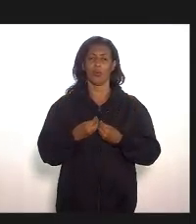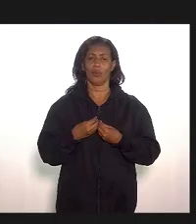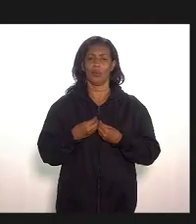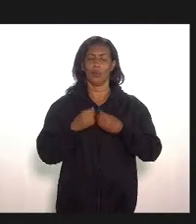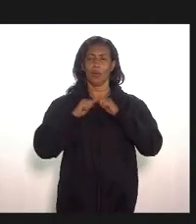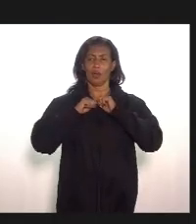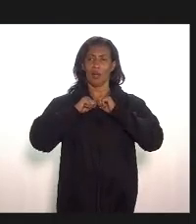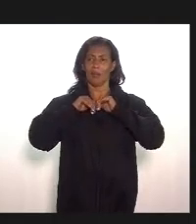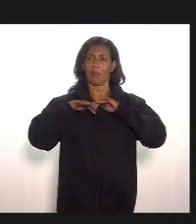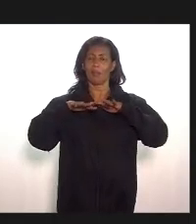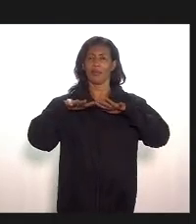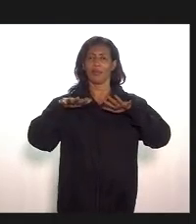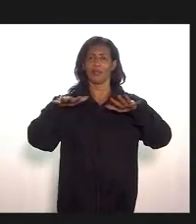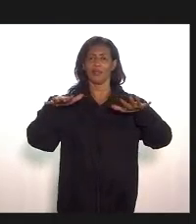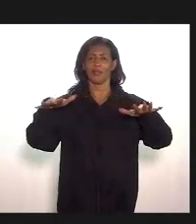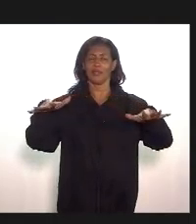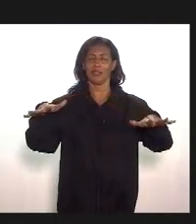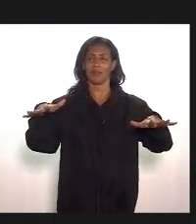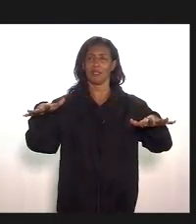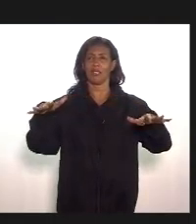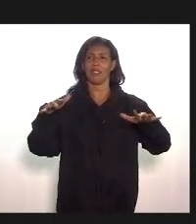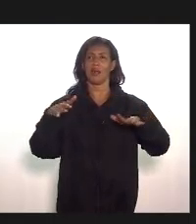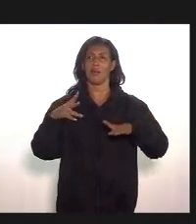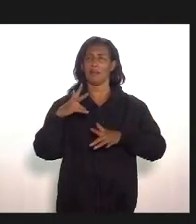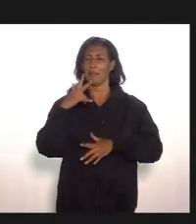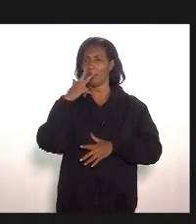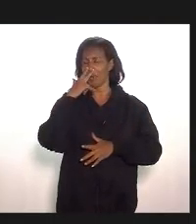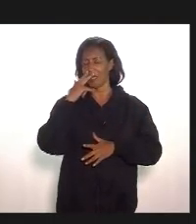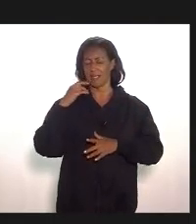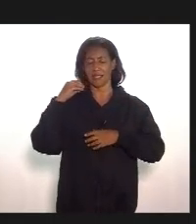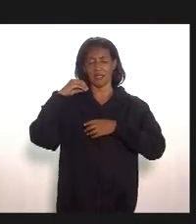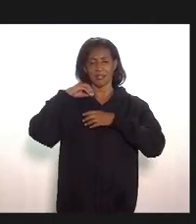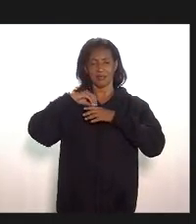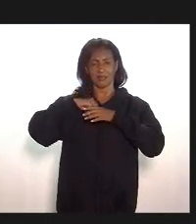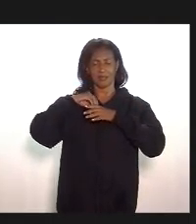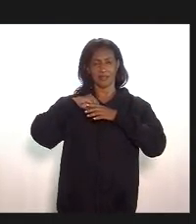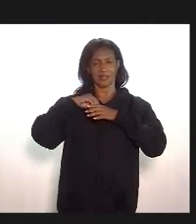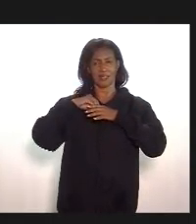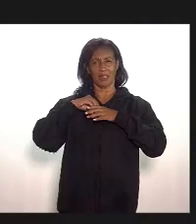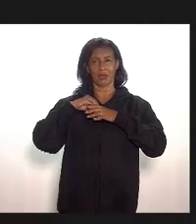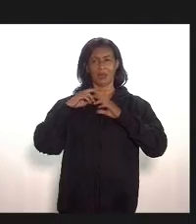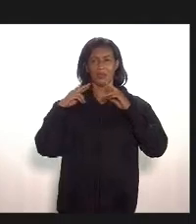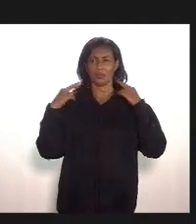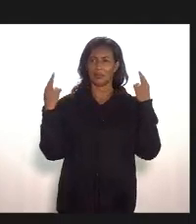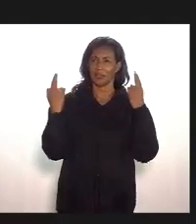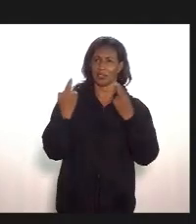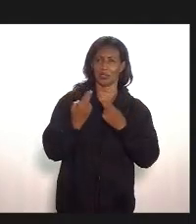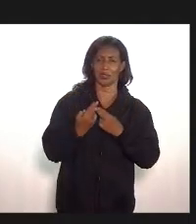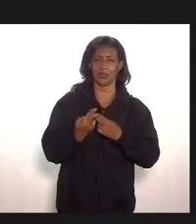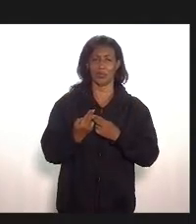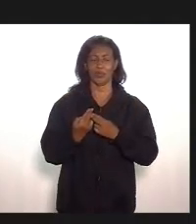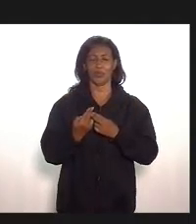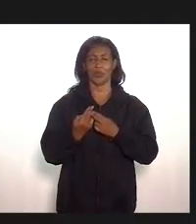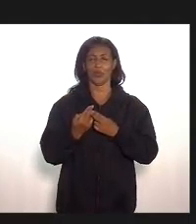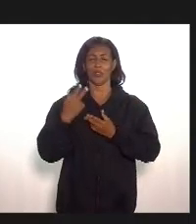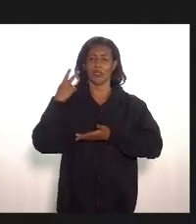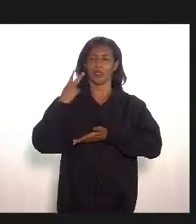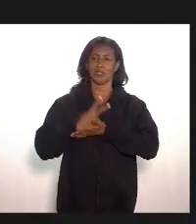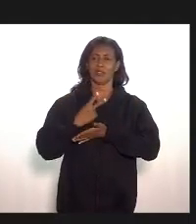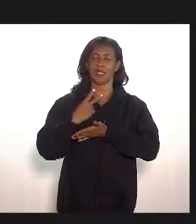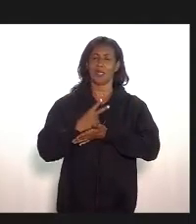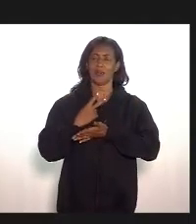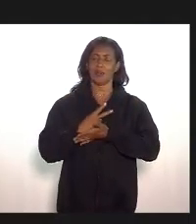a pandemia tem sido objeto nos parlamentos e agora tardiamente tem se tornado aqui no nosso Parlamento